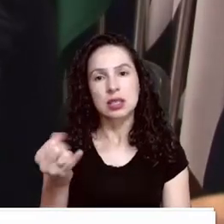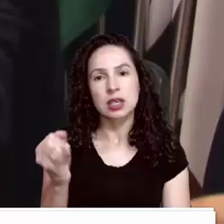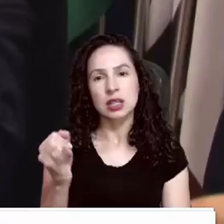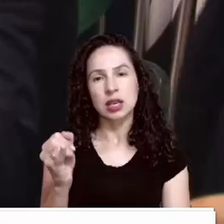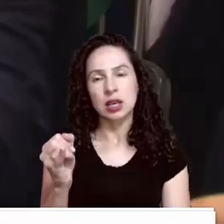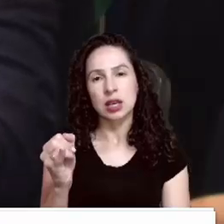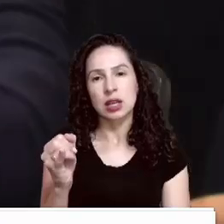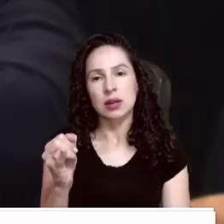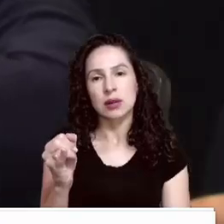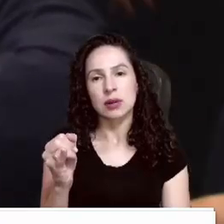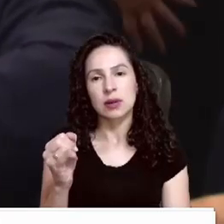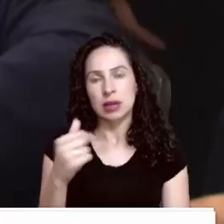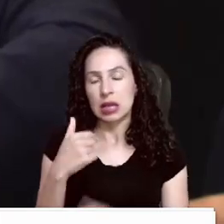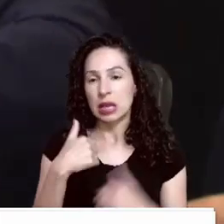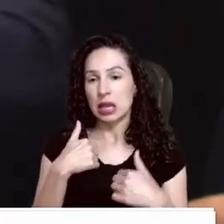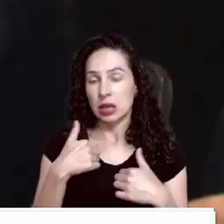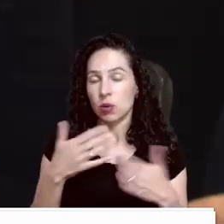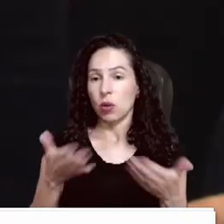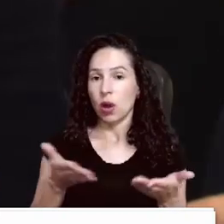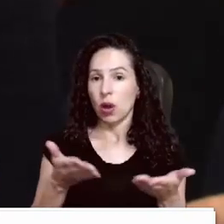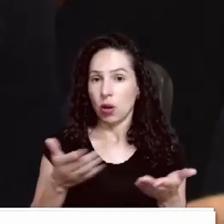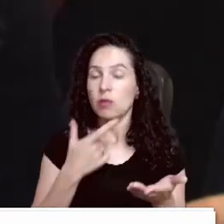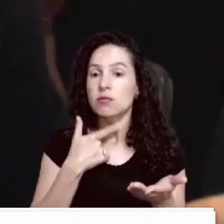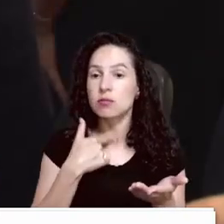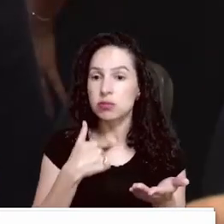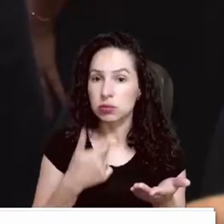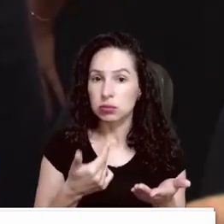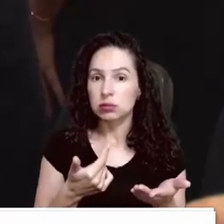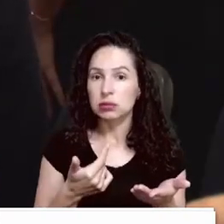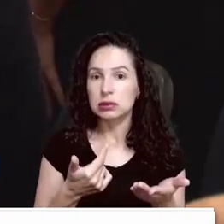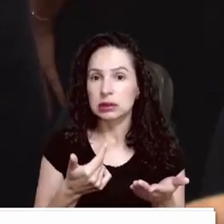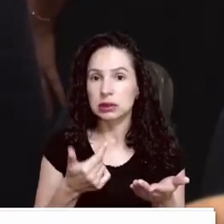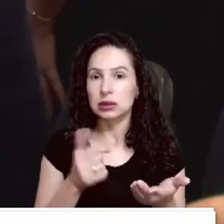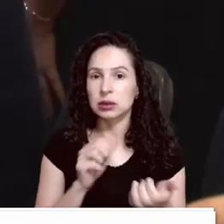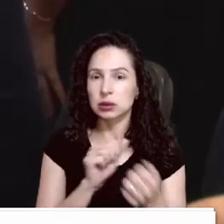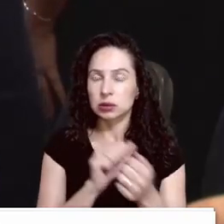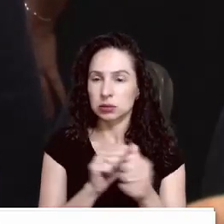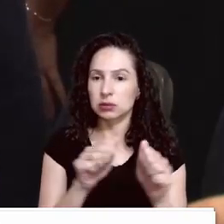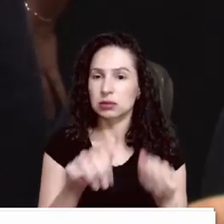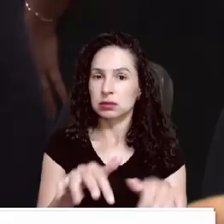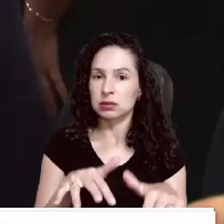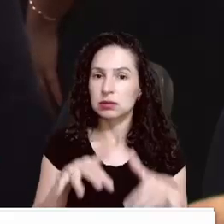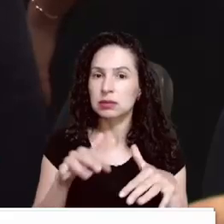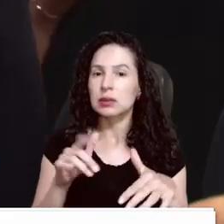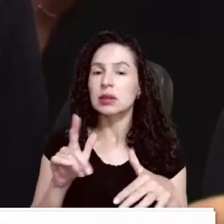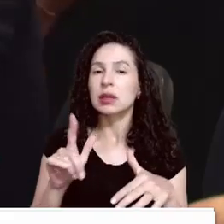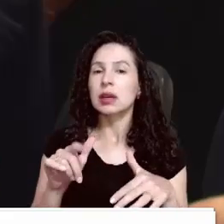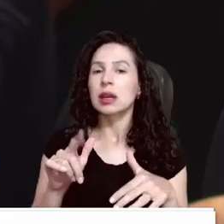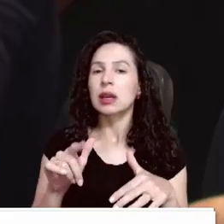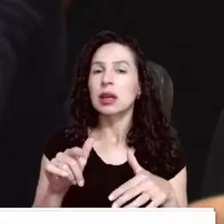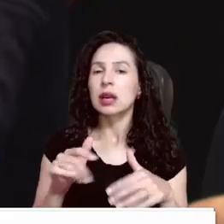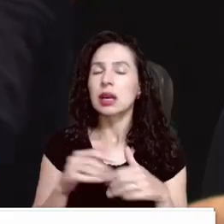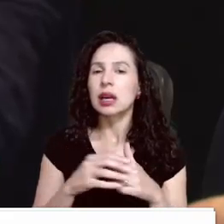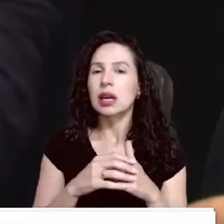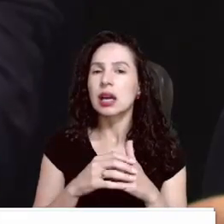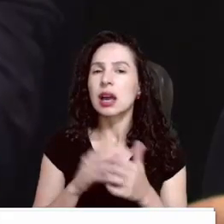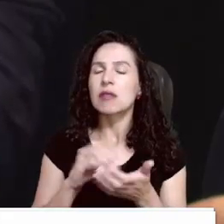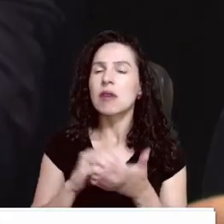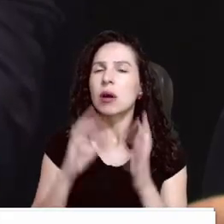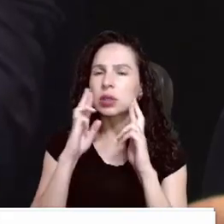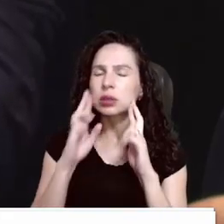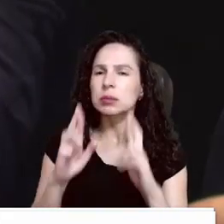nesse momento eu gostaria de ter estado no plenário, é um insulto a essa Casa de Leis, principalmente a esse